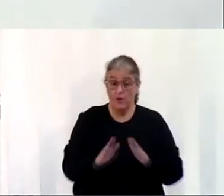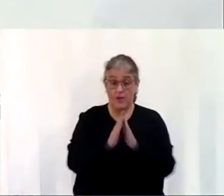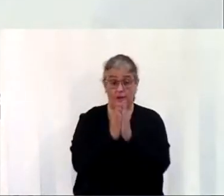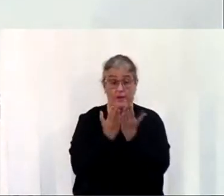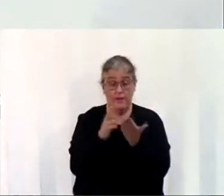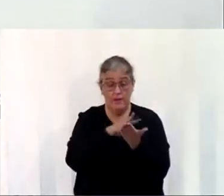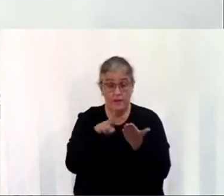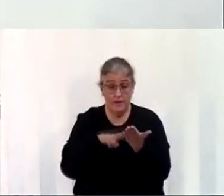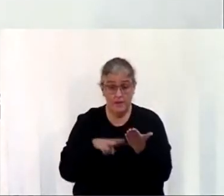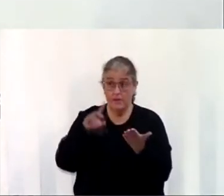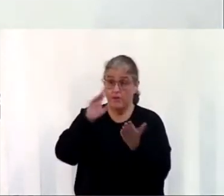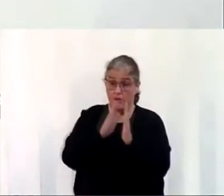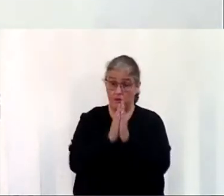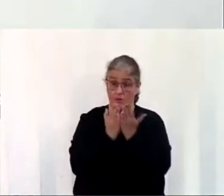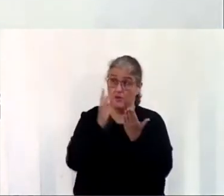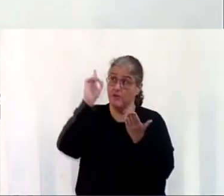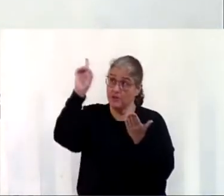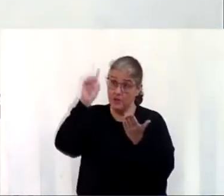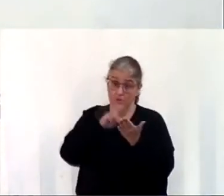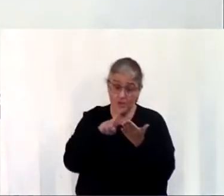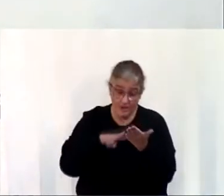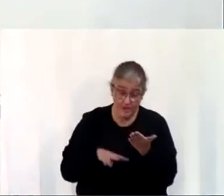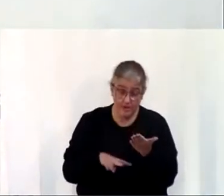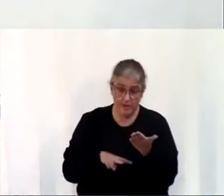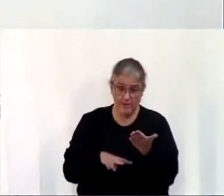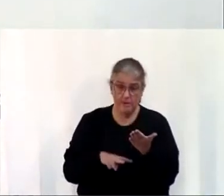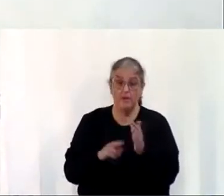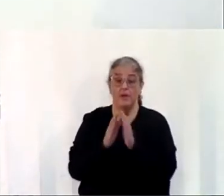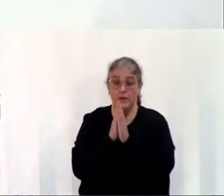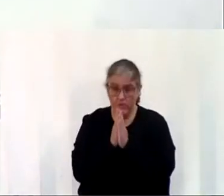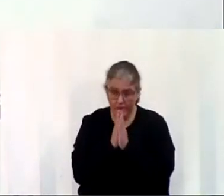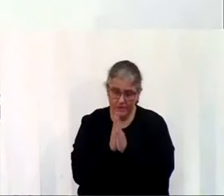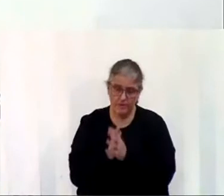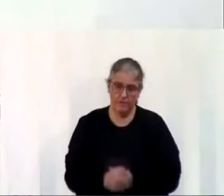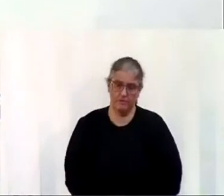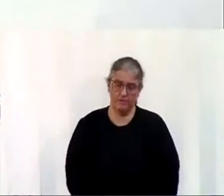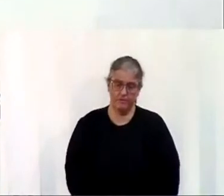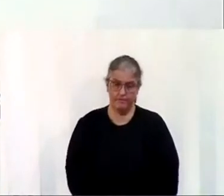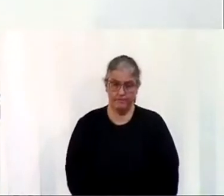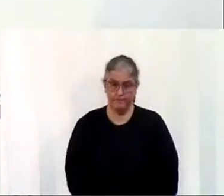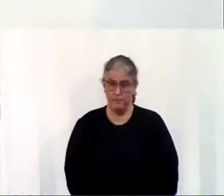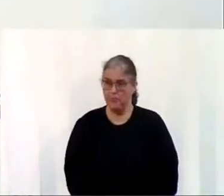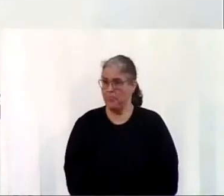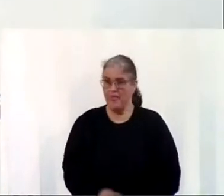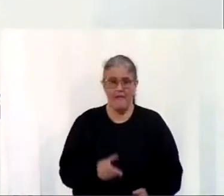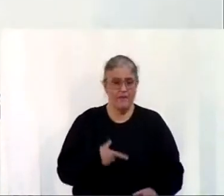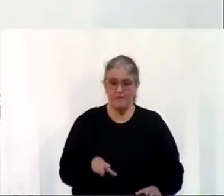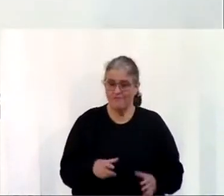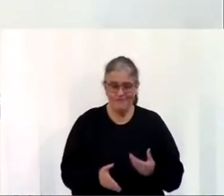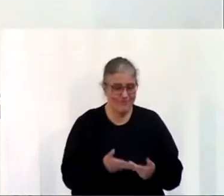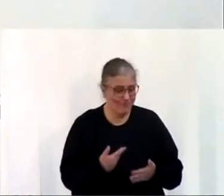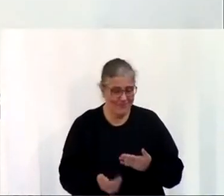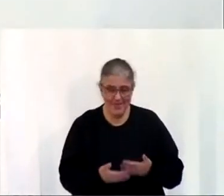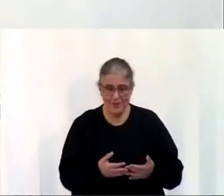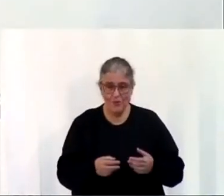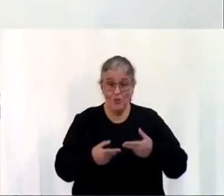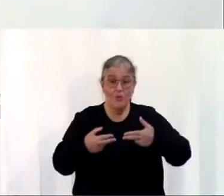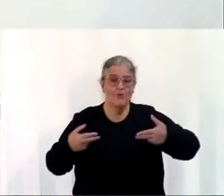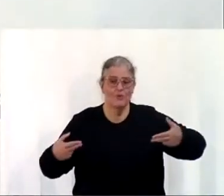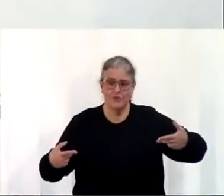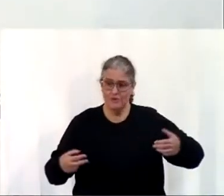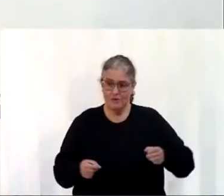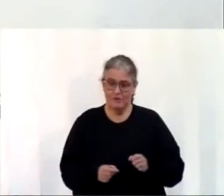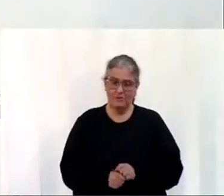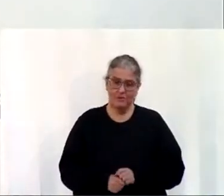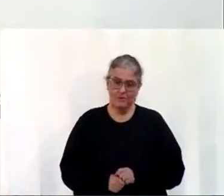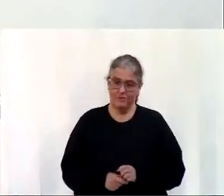a condição de viver como povo de Deus por qualquer outra forma. Nós não temos outras ferramentas, nós temos essa, a mais simples de todas.